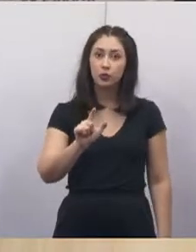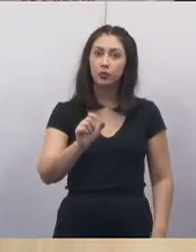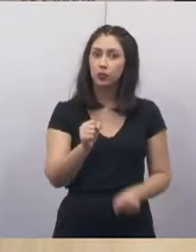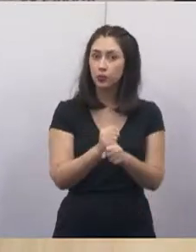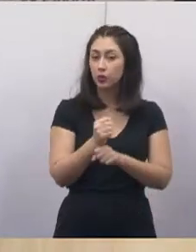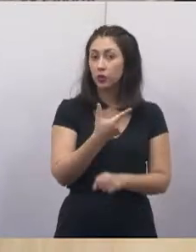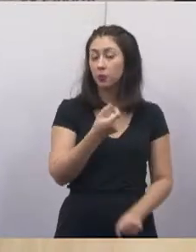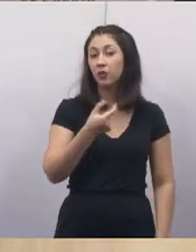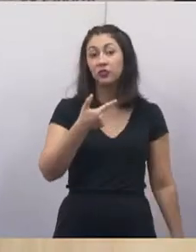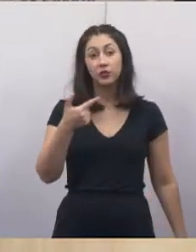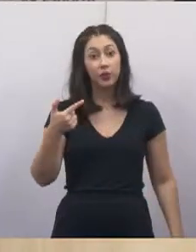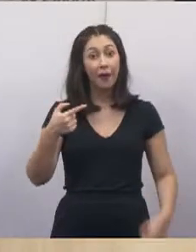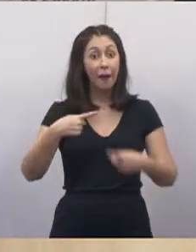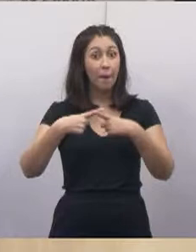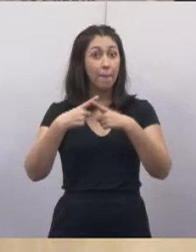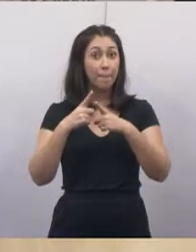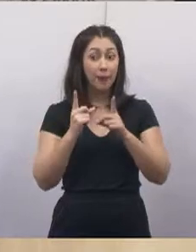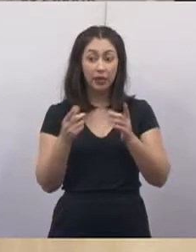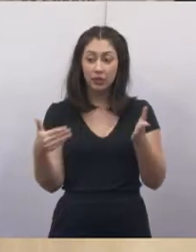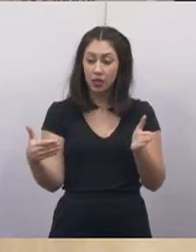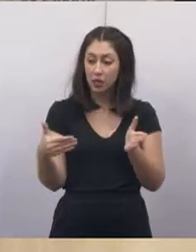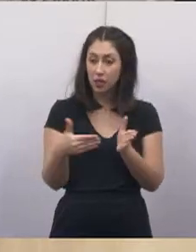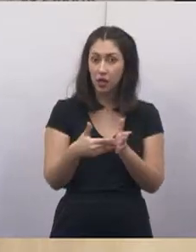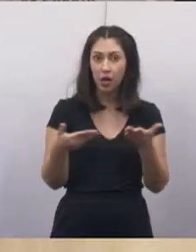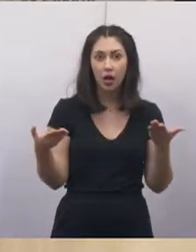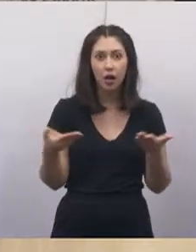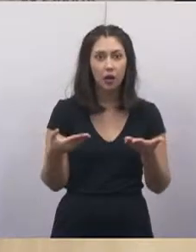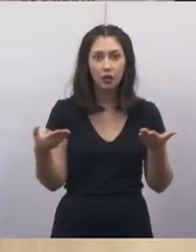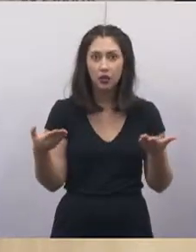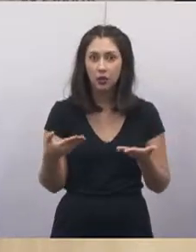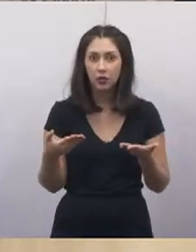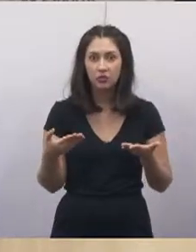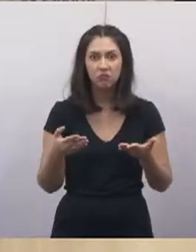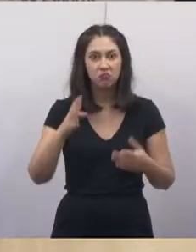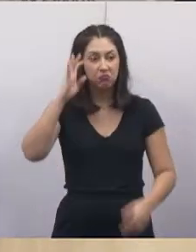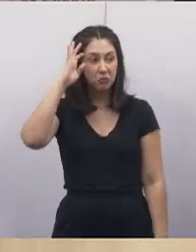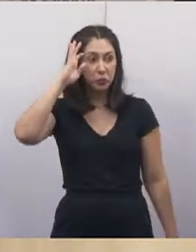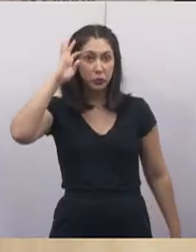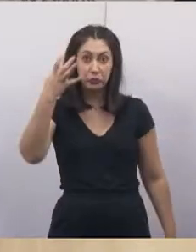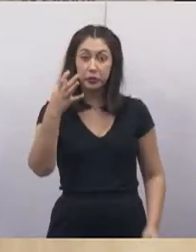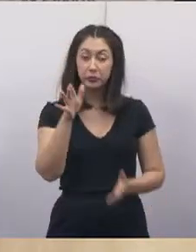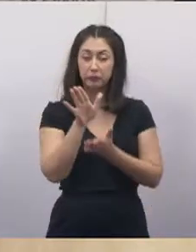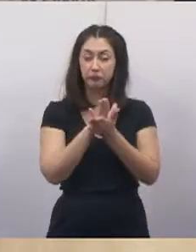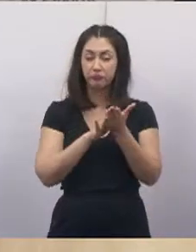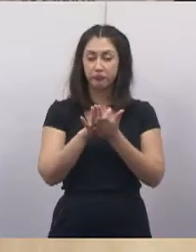Porém, até a presente data, não houve providências tomadas.